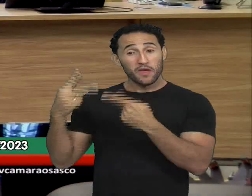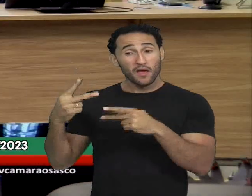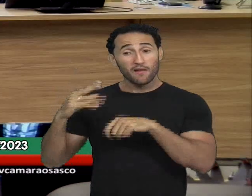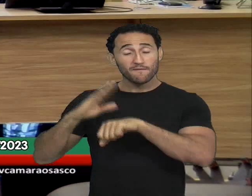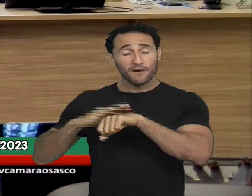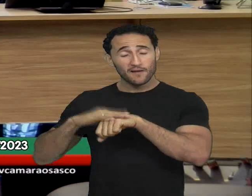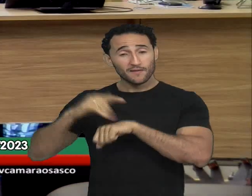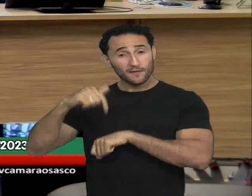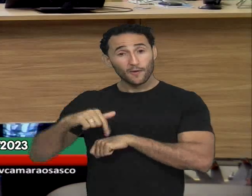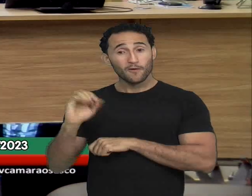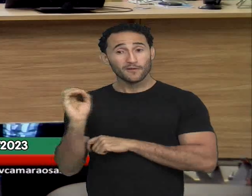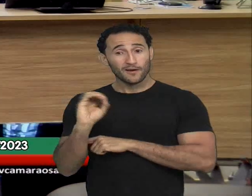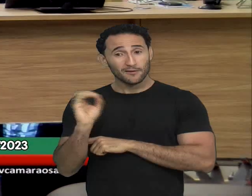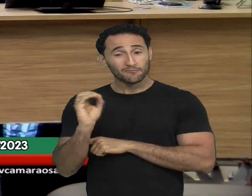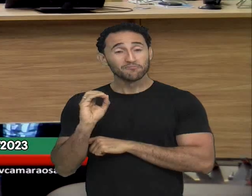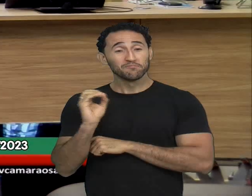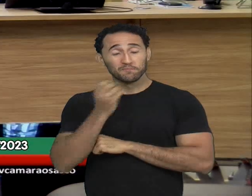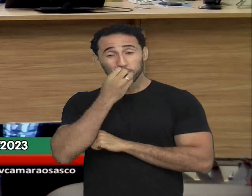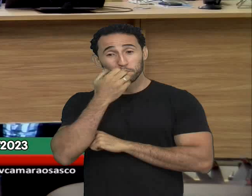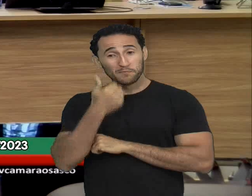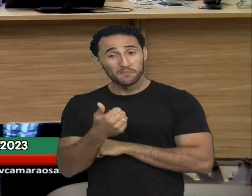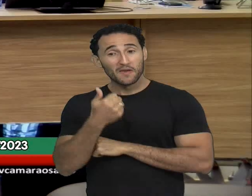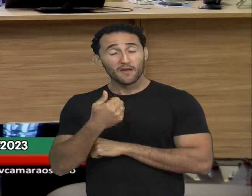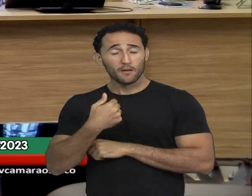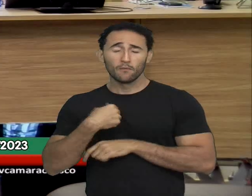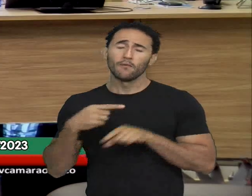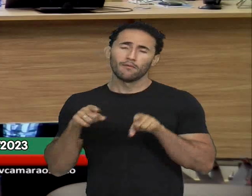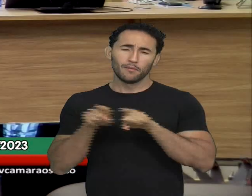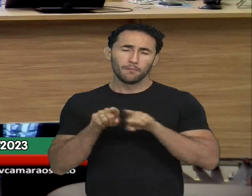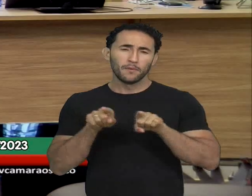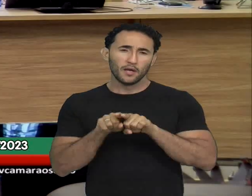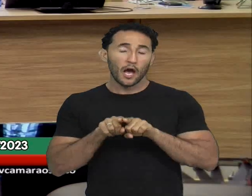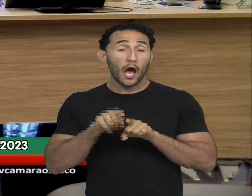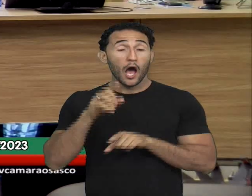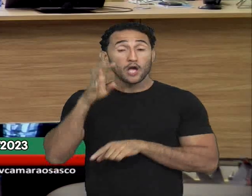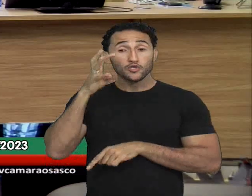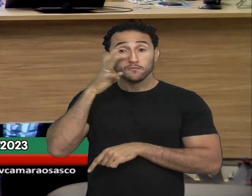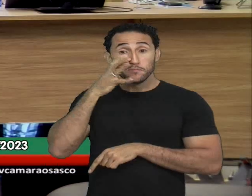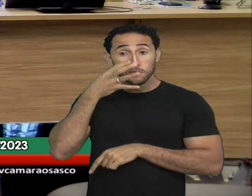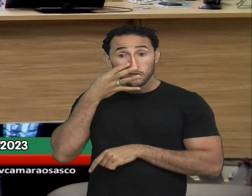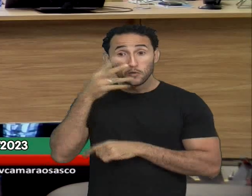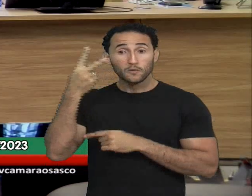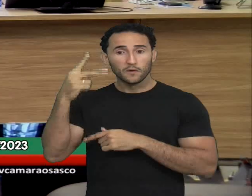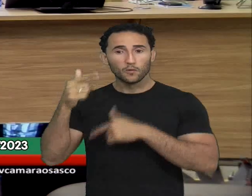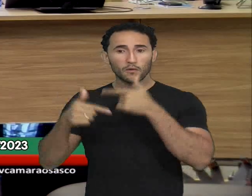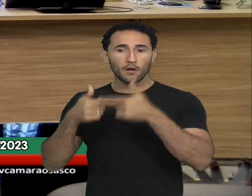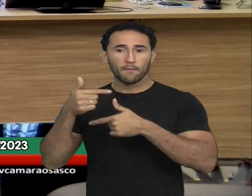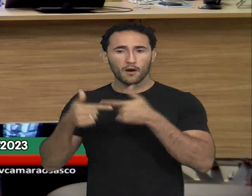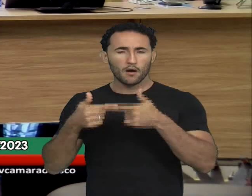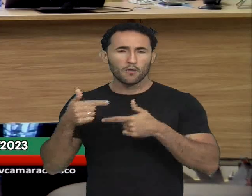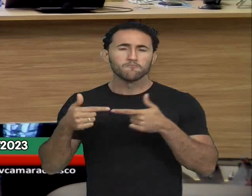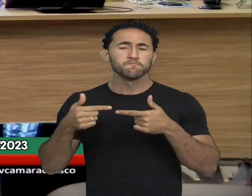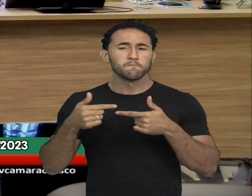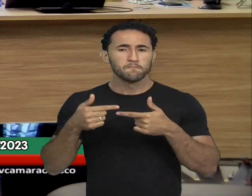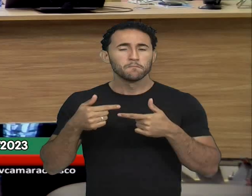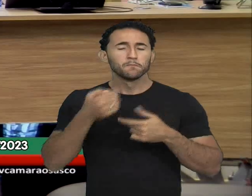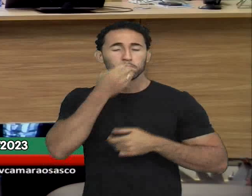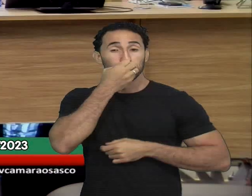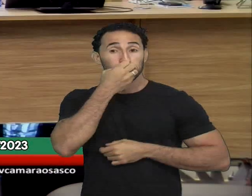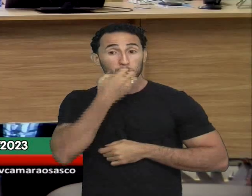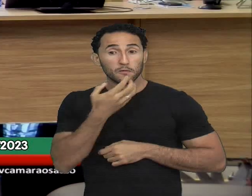nosso município de Osasco, Aline. Eu também sou uma assim, admiradora sua pelo seu trabalho,